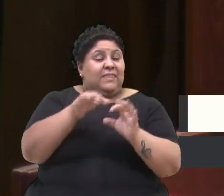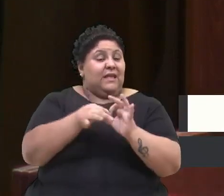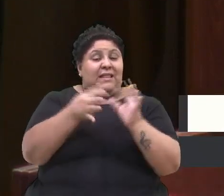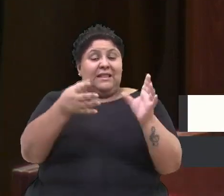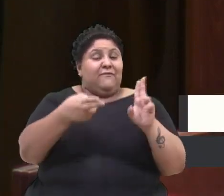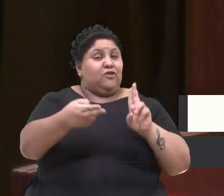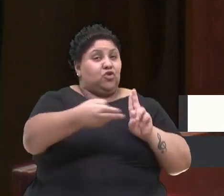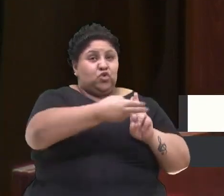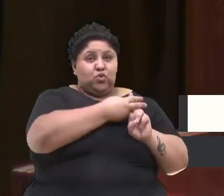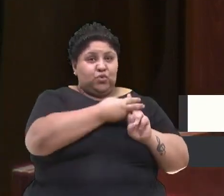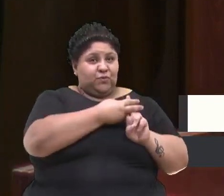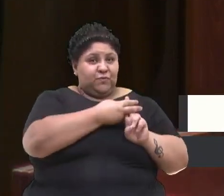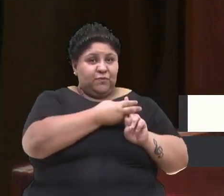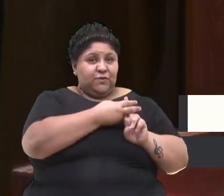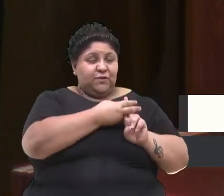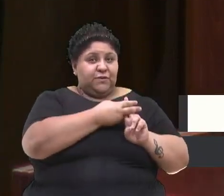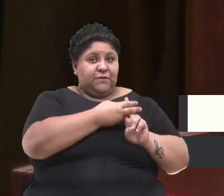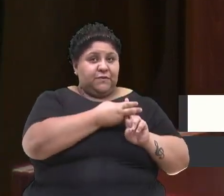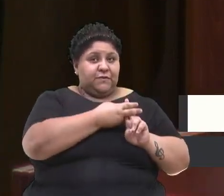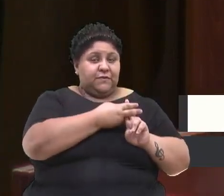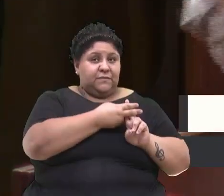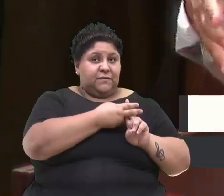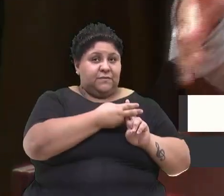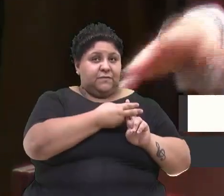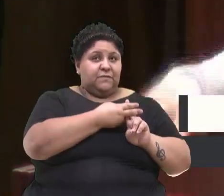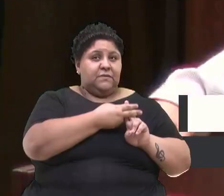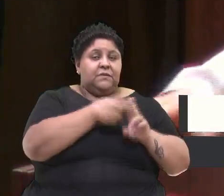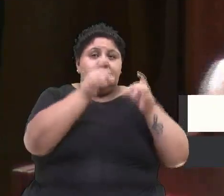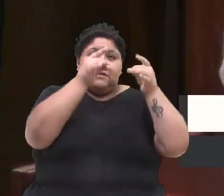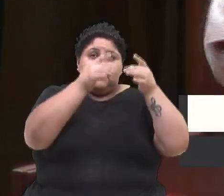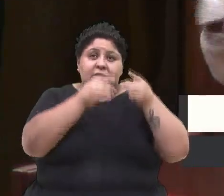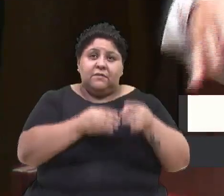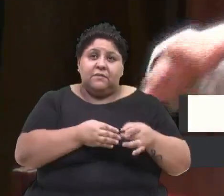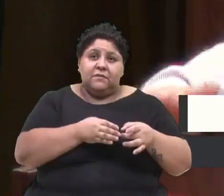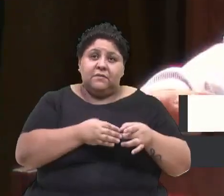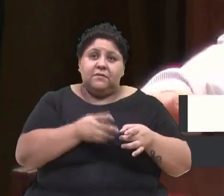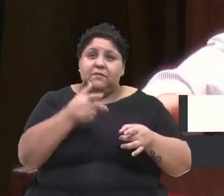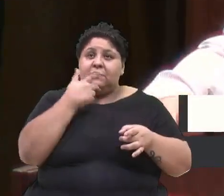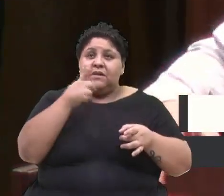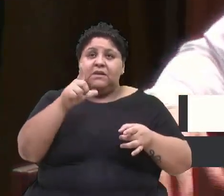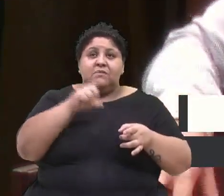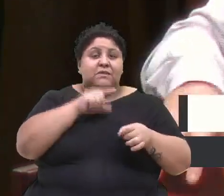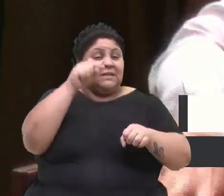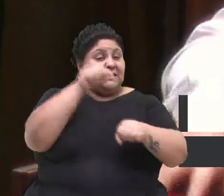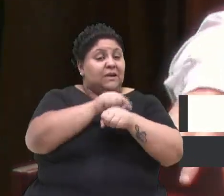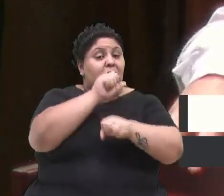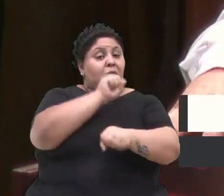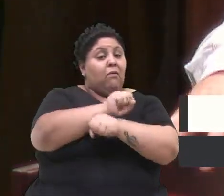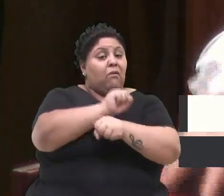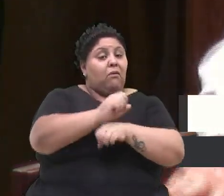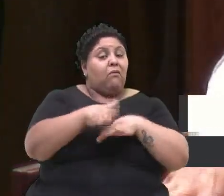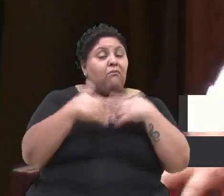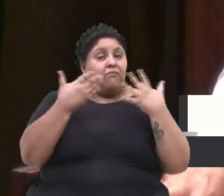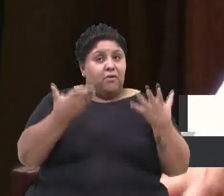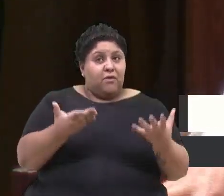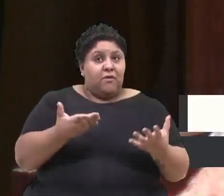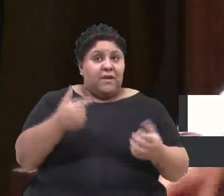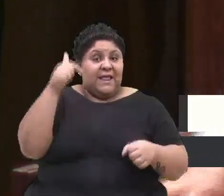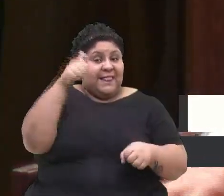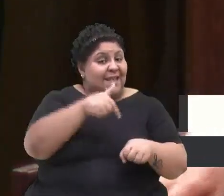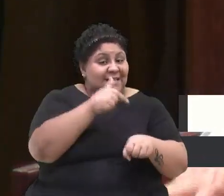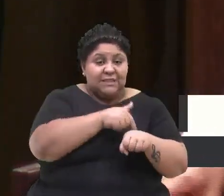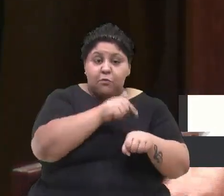SUS, e os especialistas orientam que não tem tempo para esperar, Porque como é nesse momento,